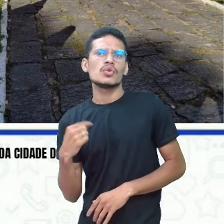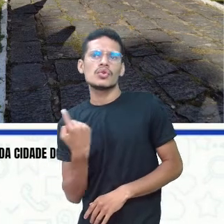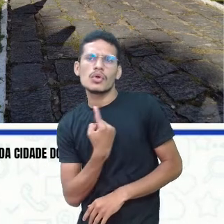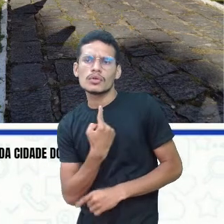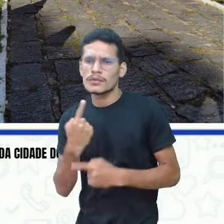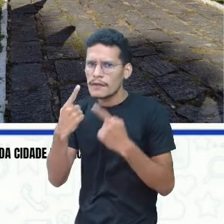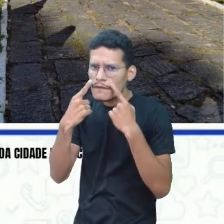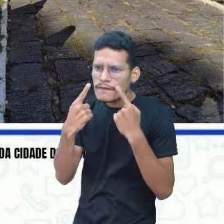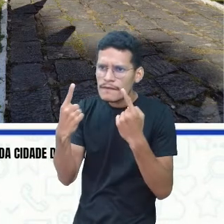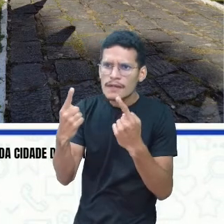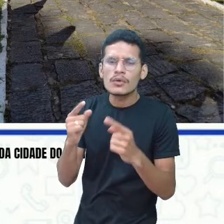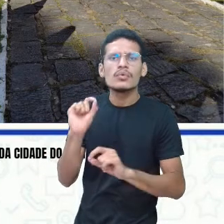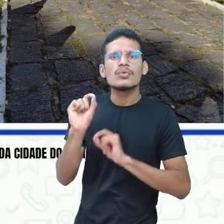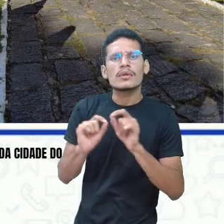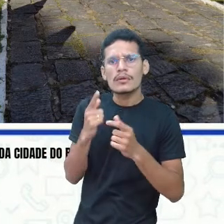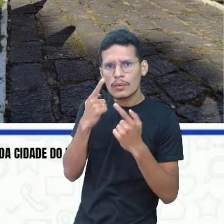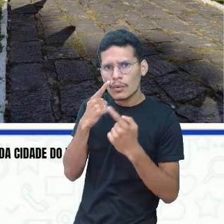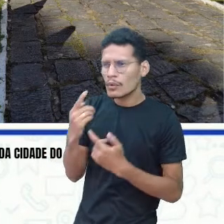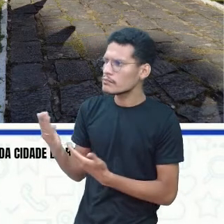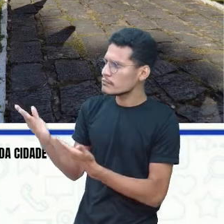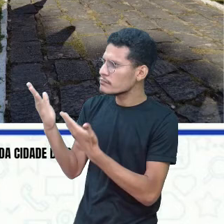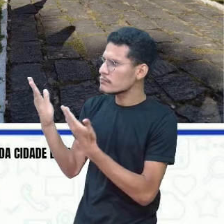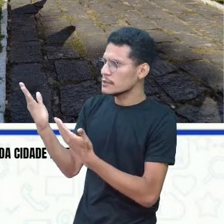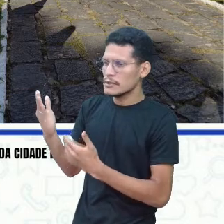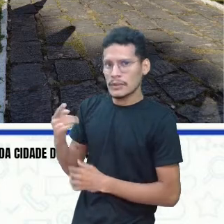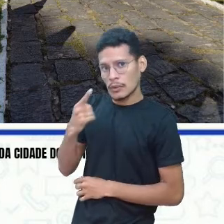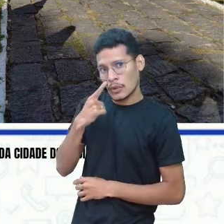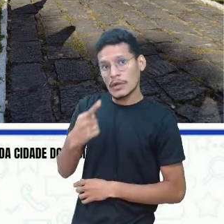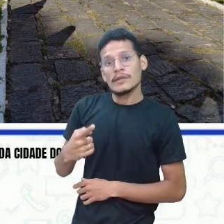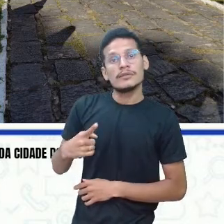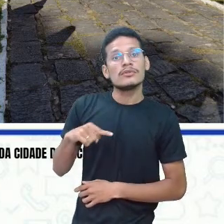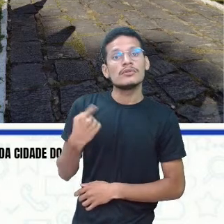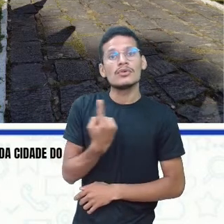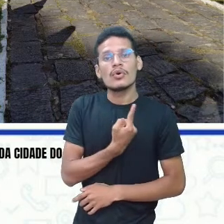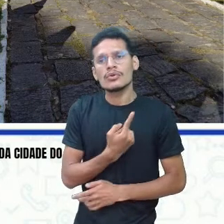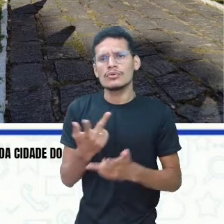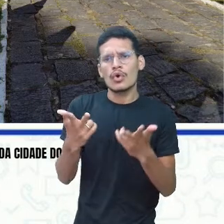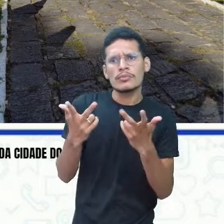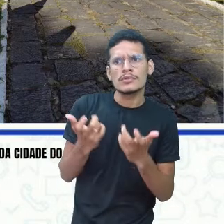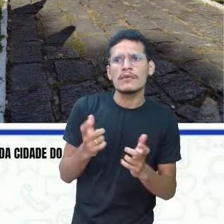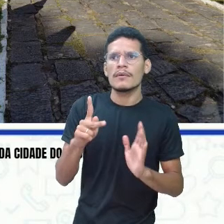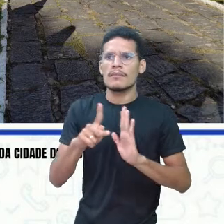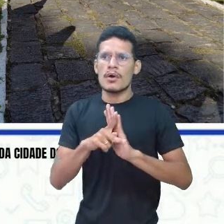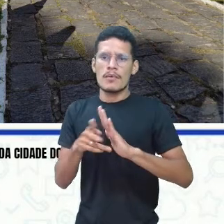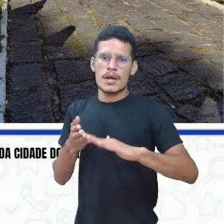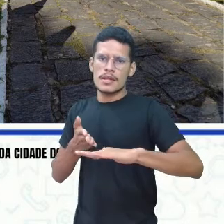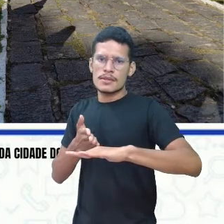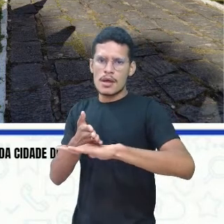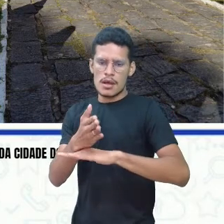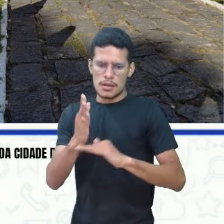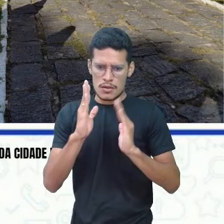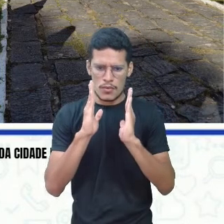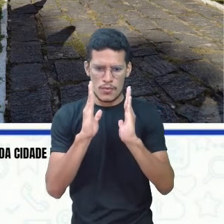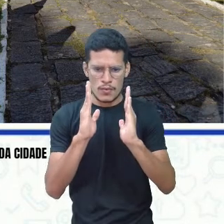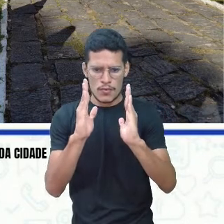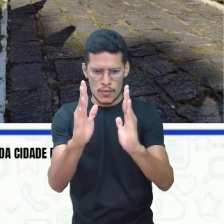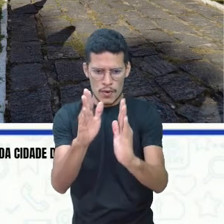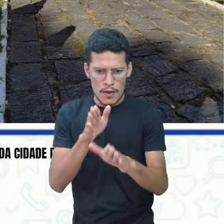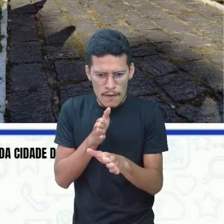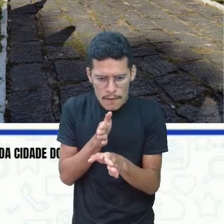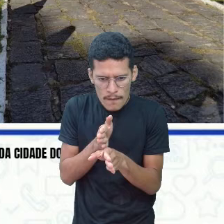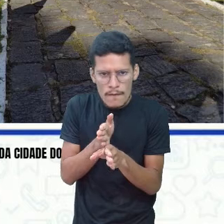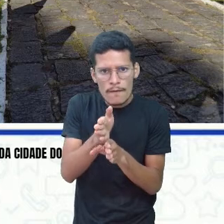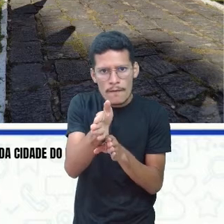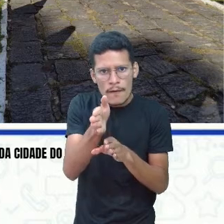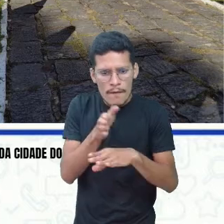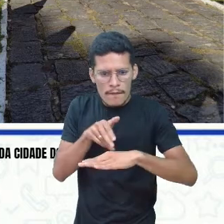consegue visualizar aqui, certo? Então, observa aqui essa entrada, só levando em consideração